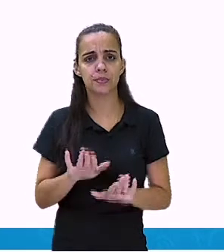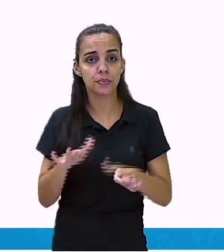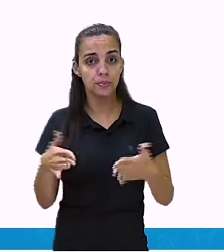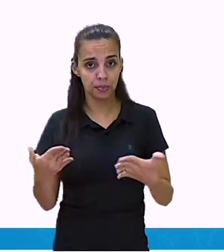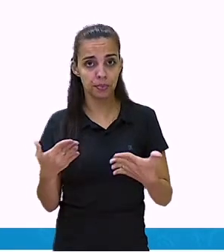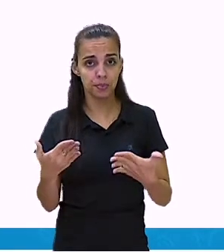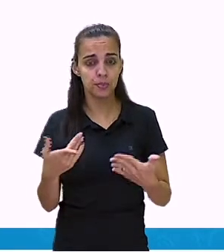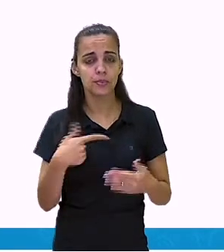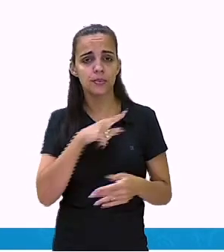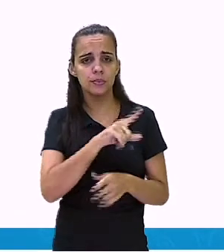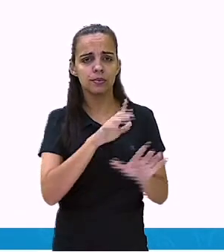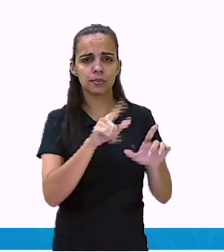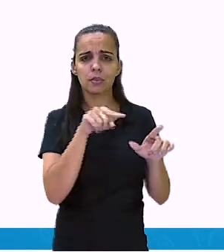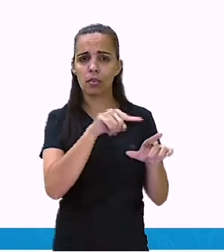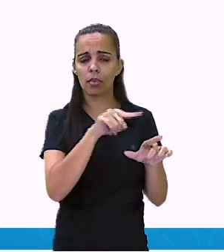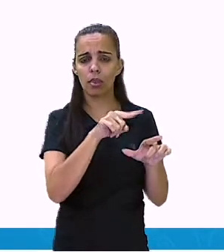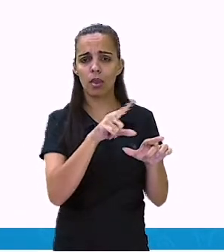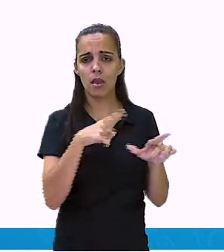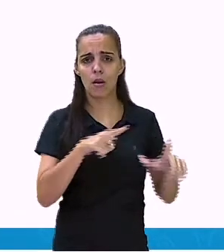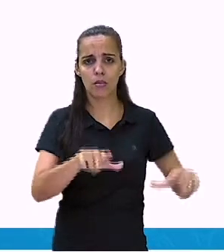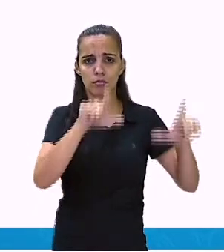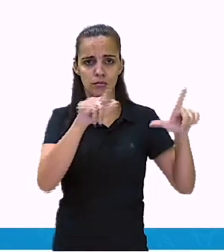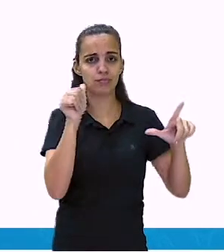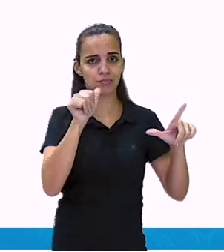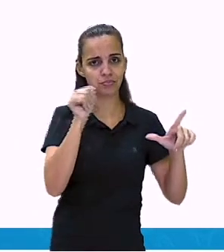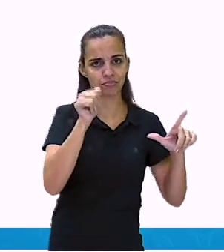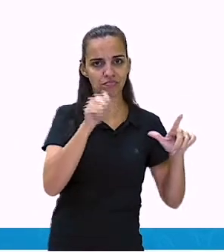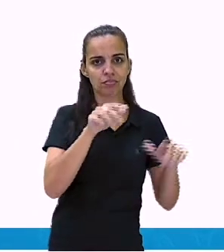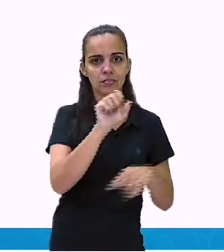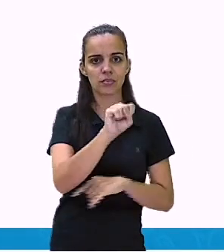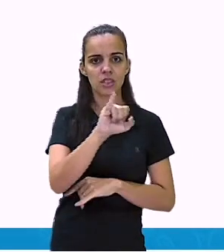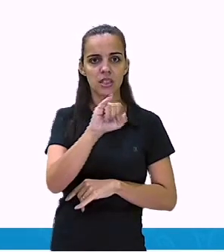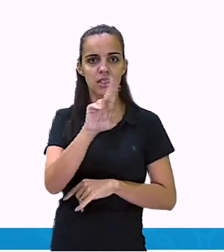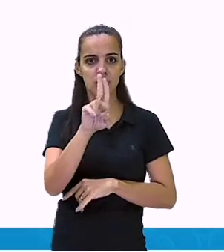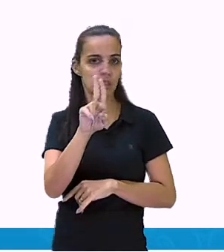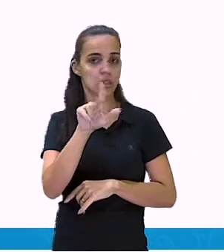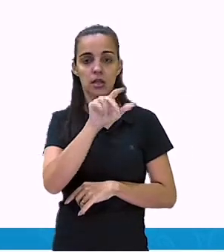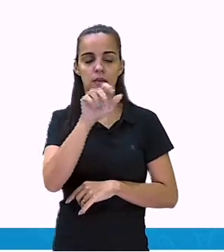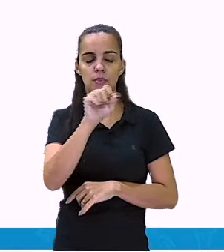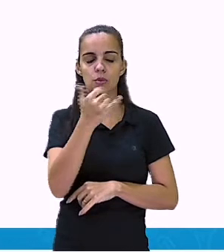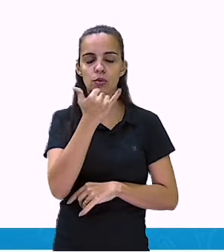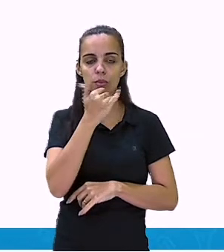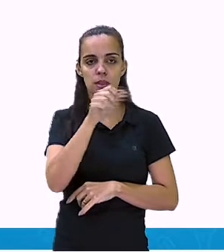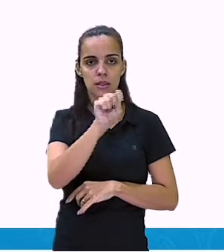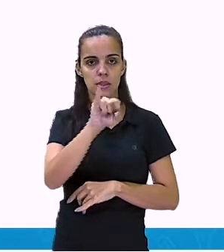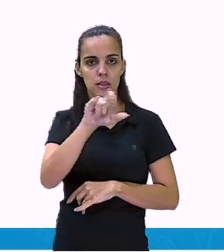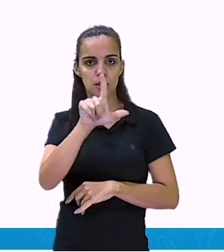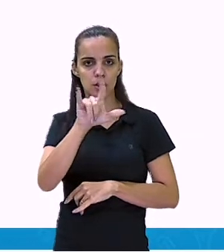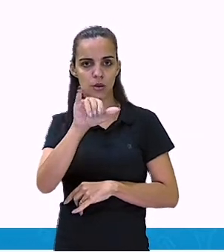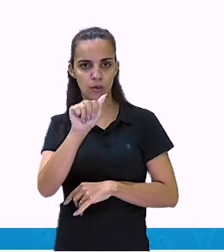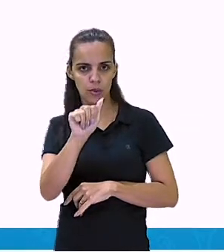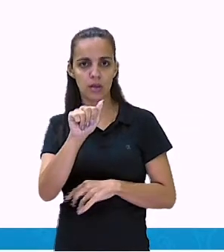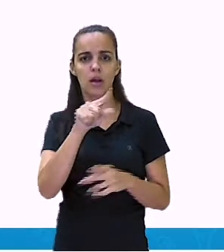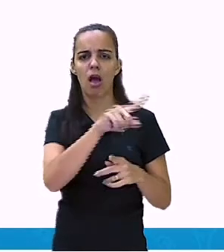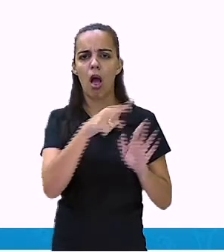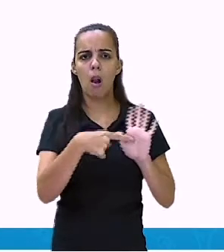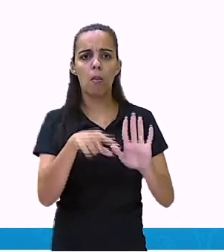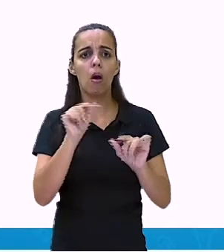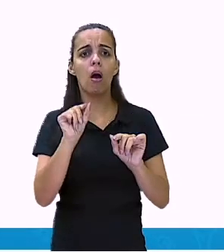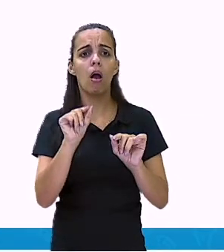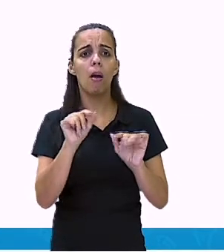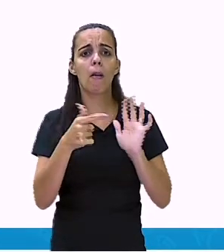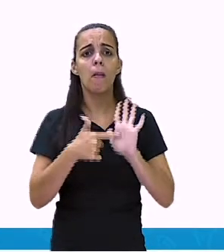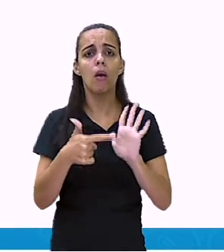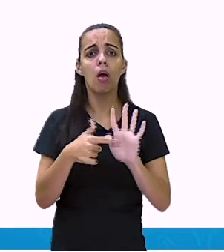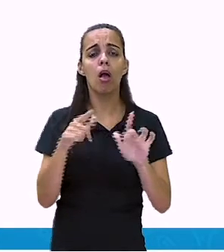Enquanto isso, o programa de Silvia Abravanel segue reapresentando episódios de